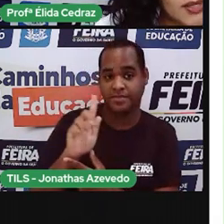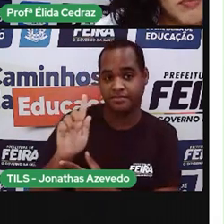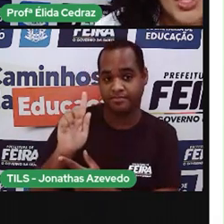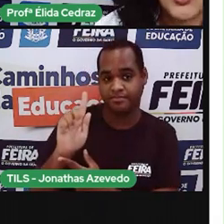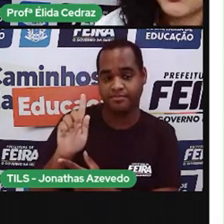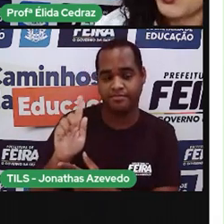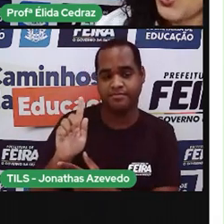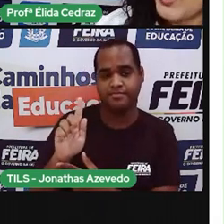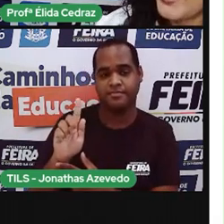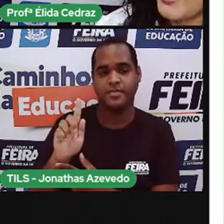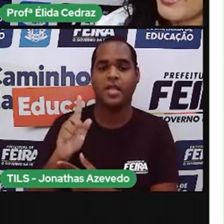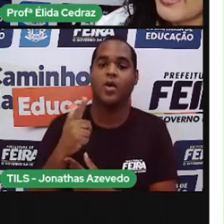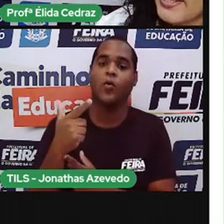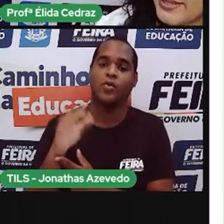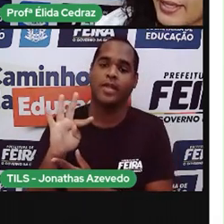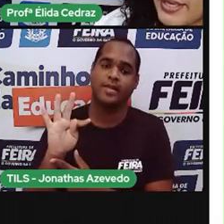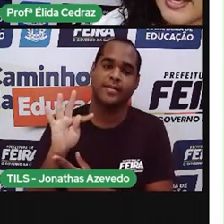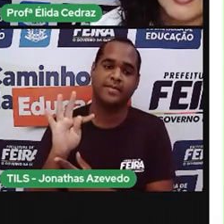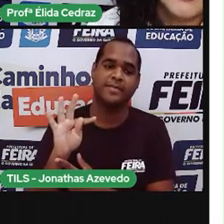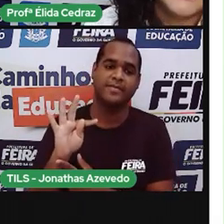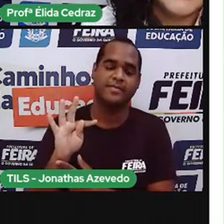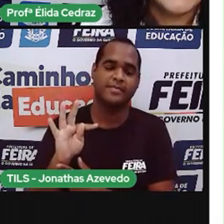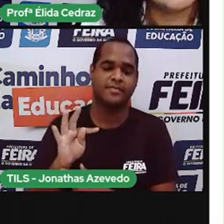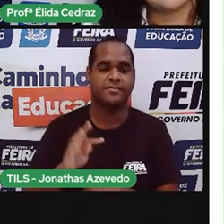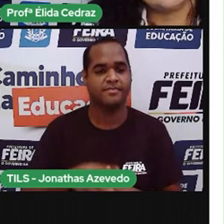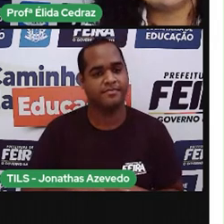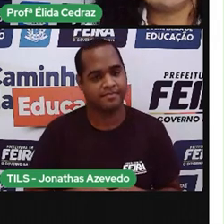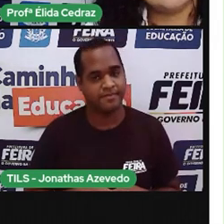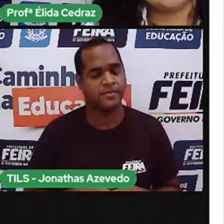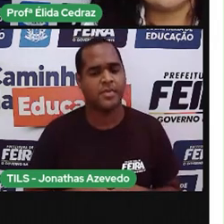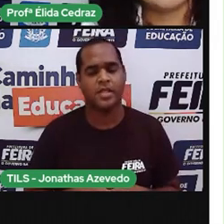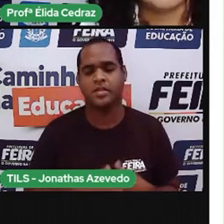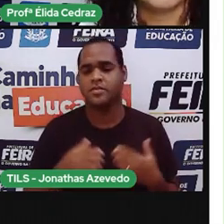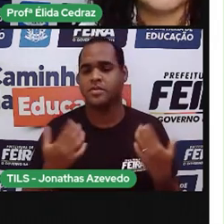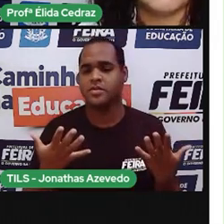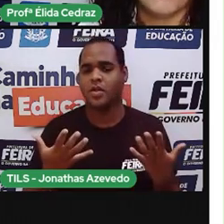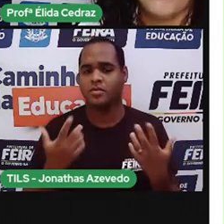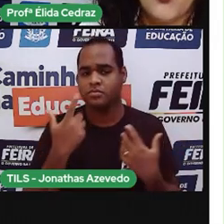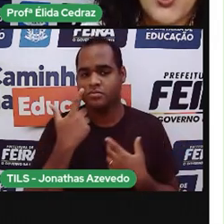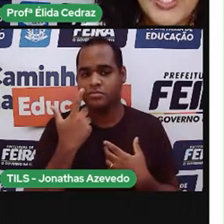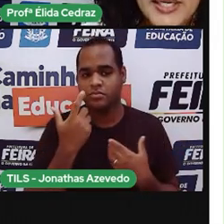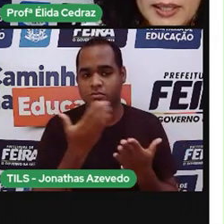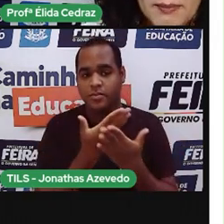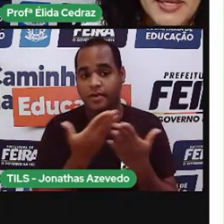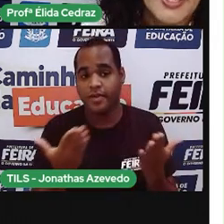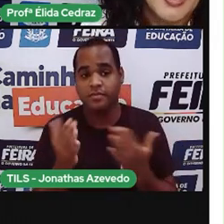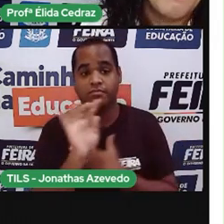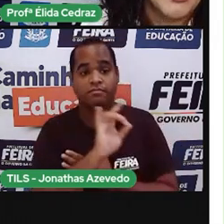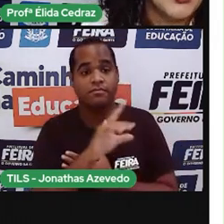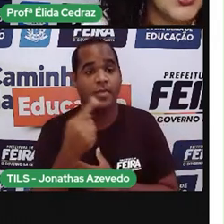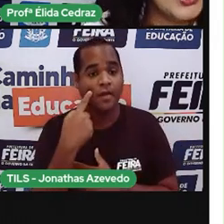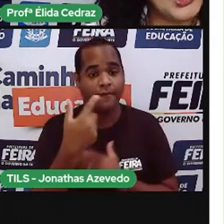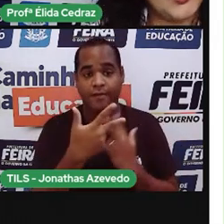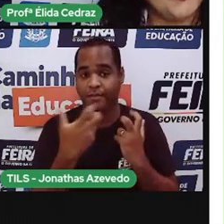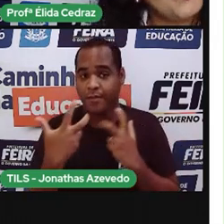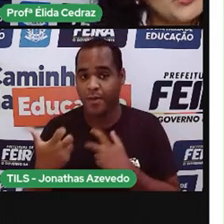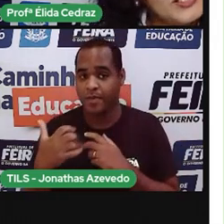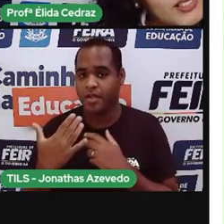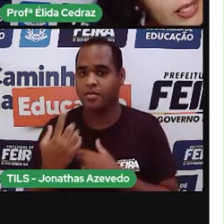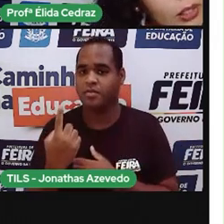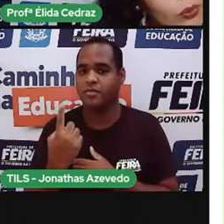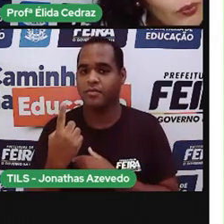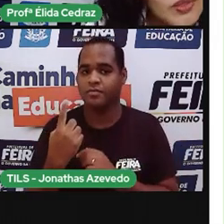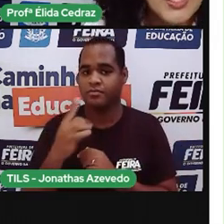G, tonelada T. E nós vimos que o grama é menor que